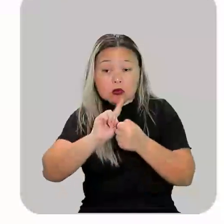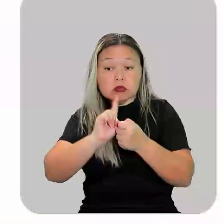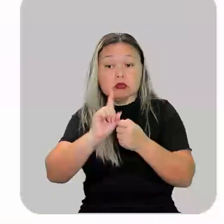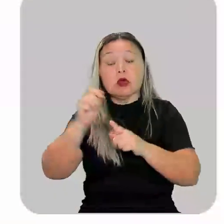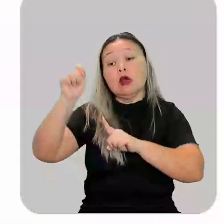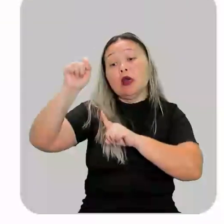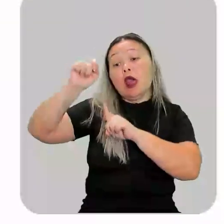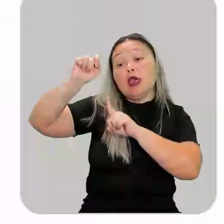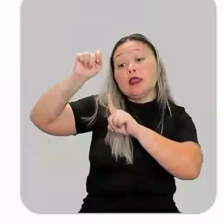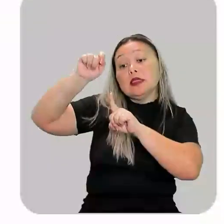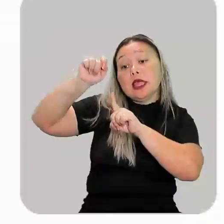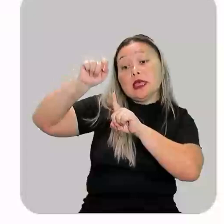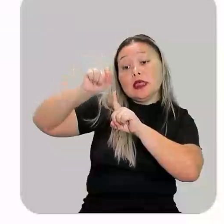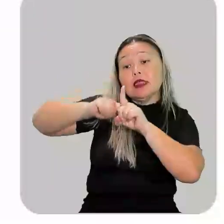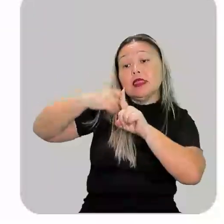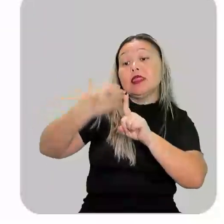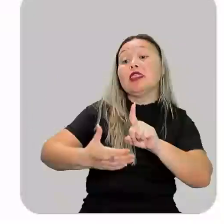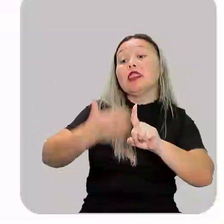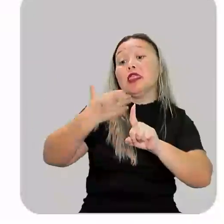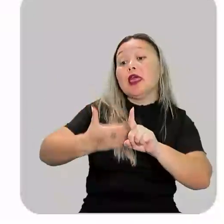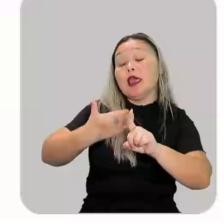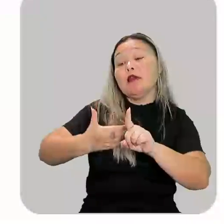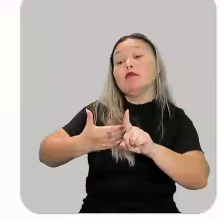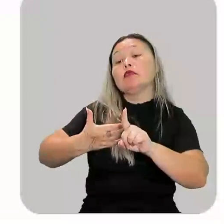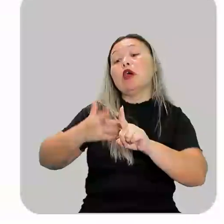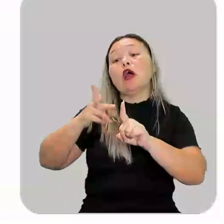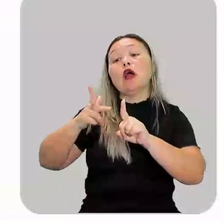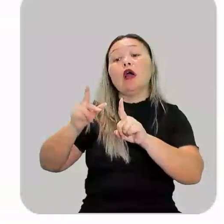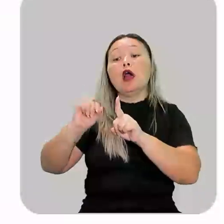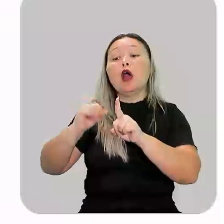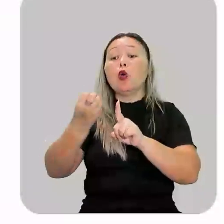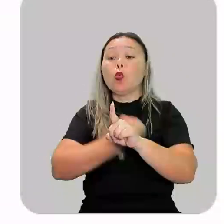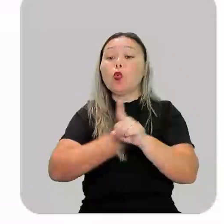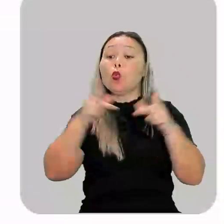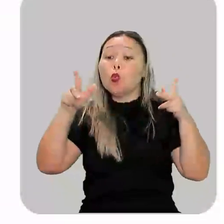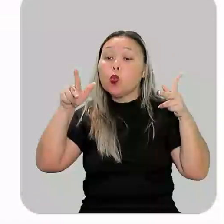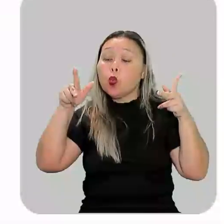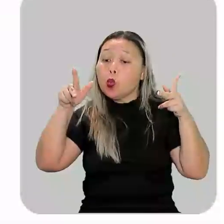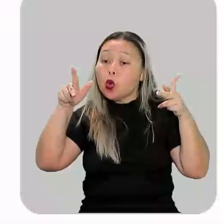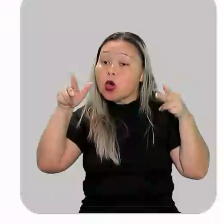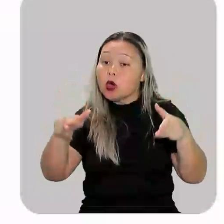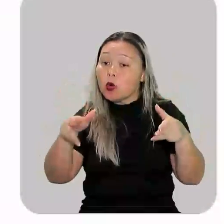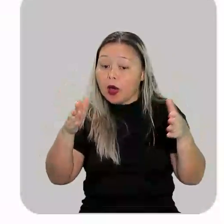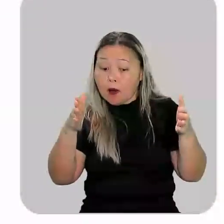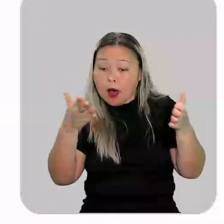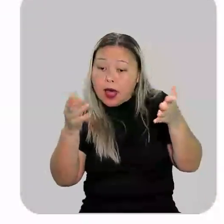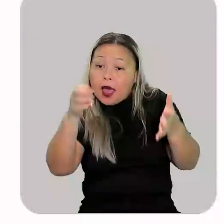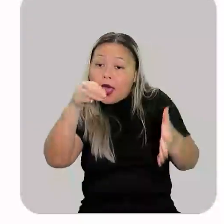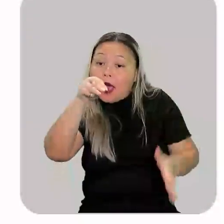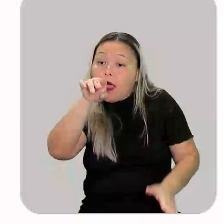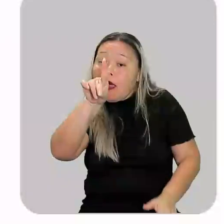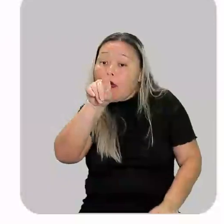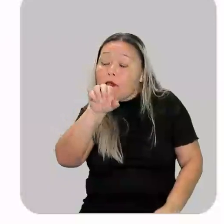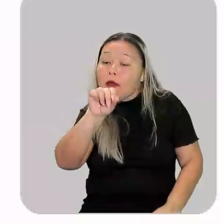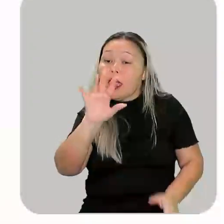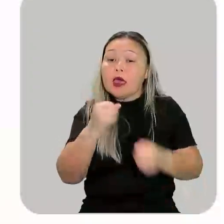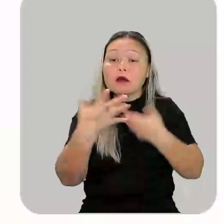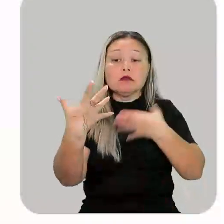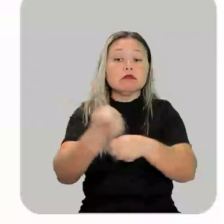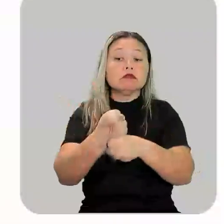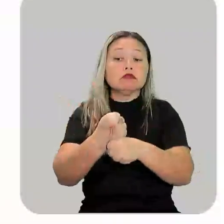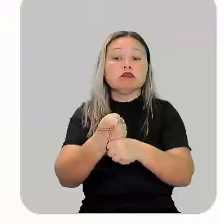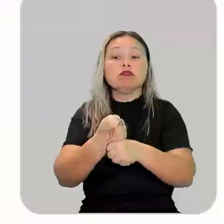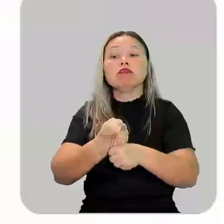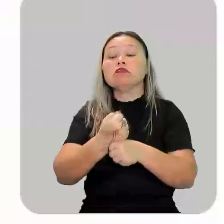de 2011 foi igual à média aritmética do número de